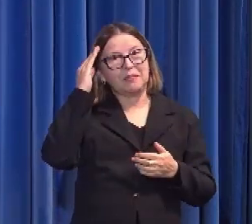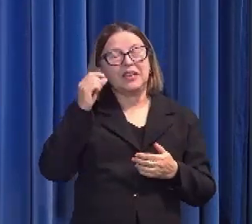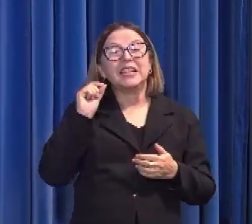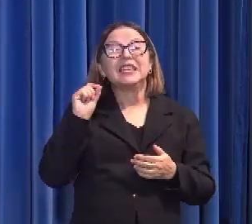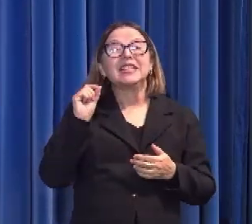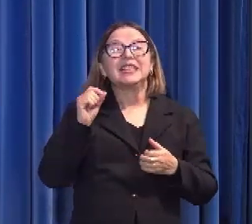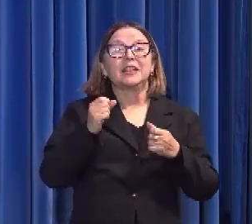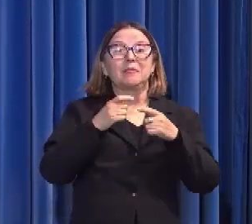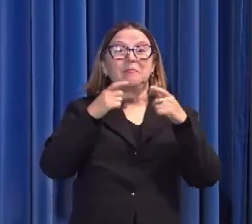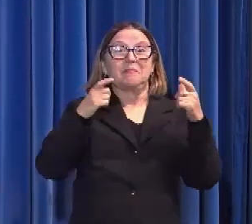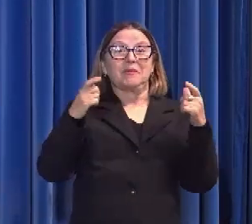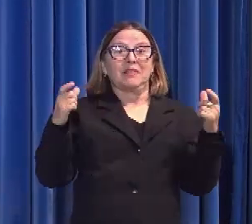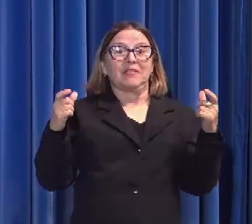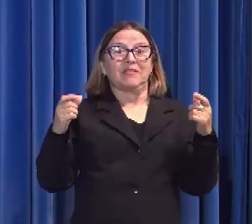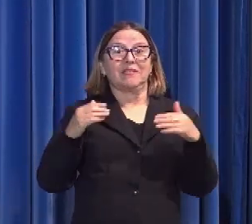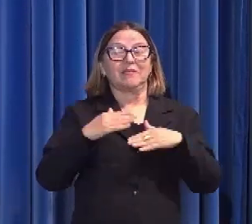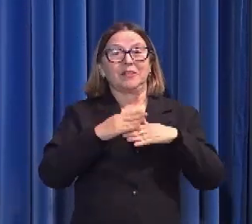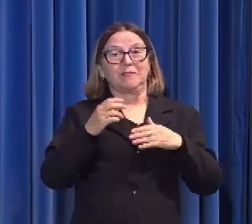competente